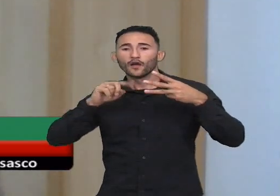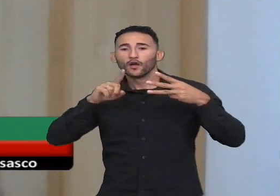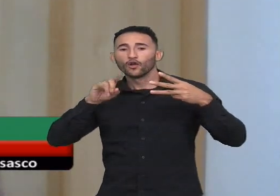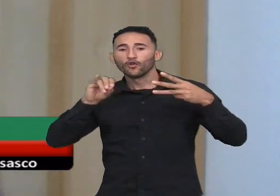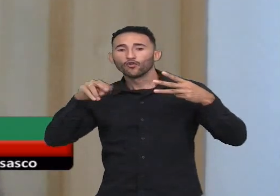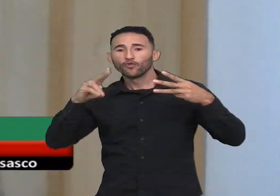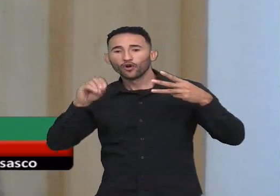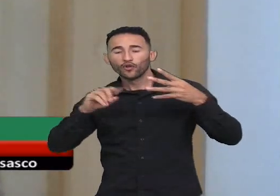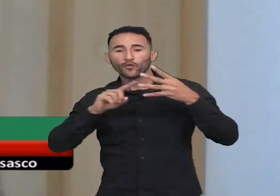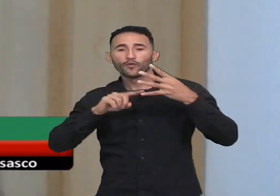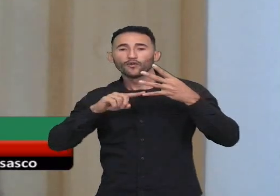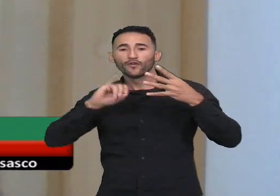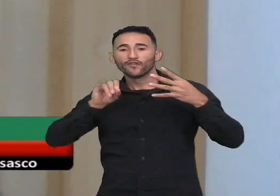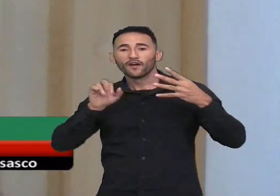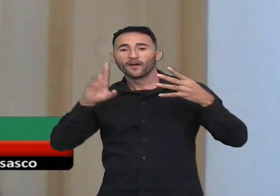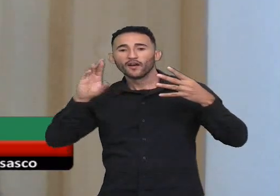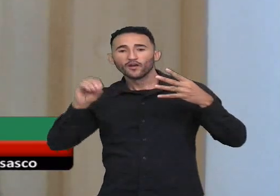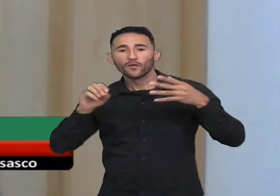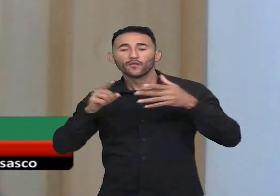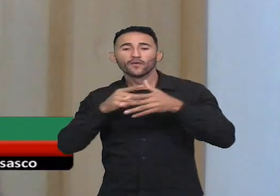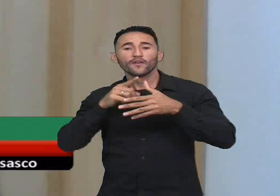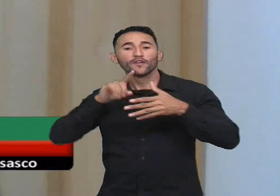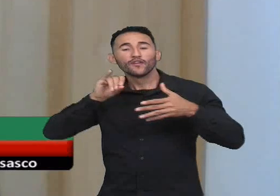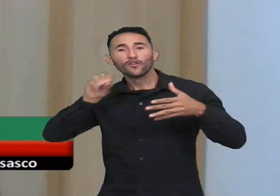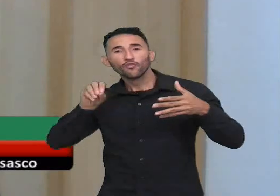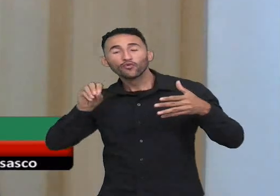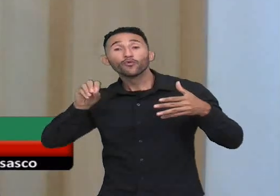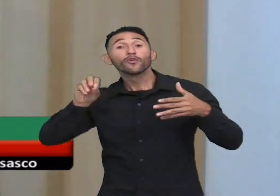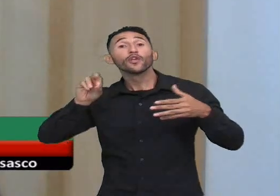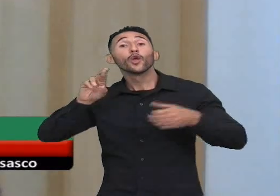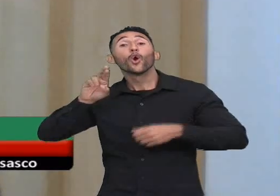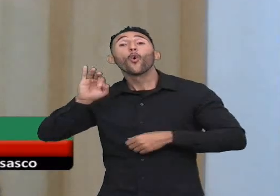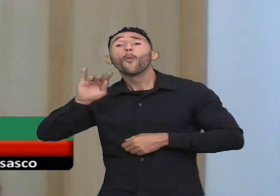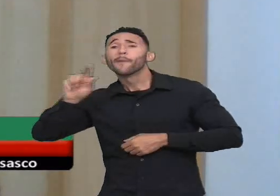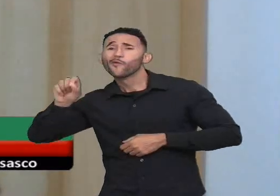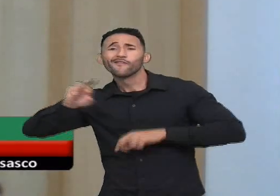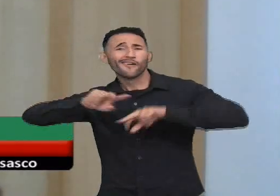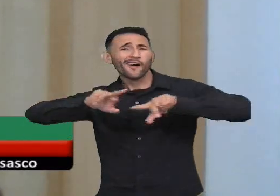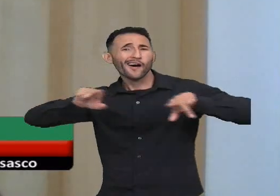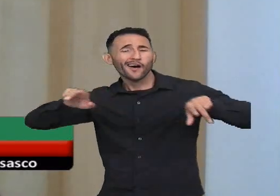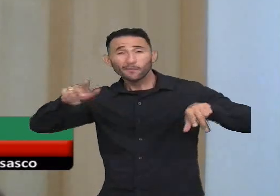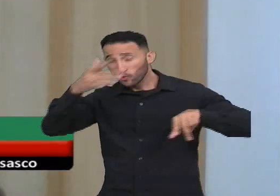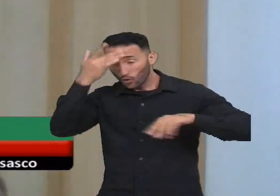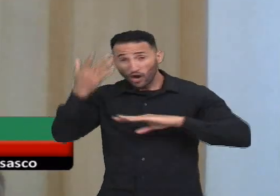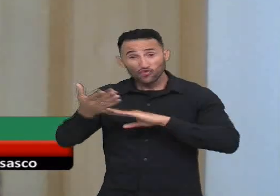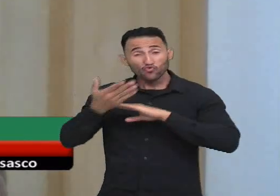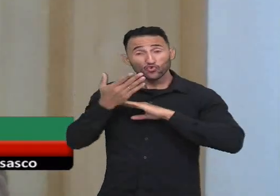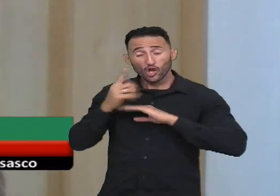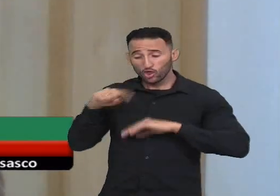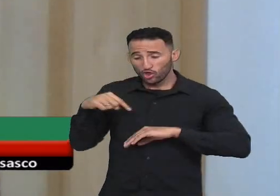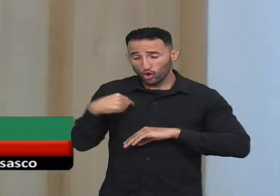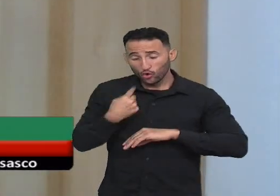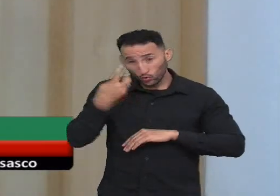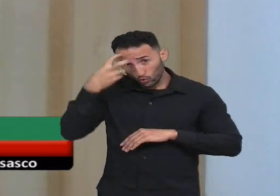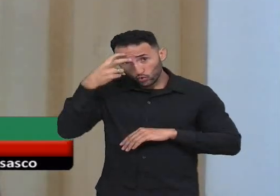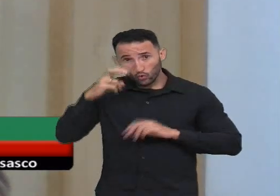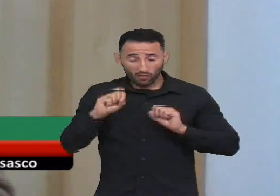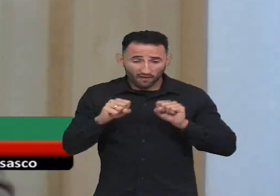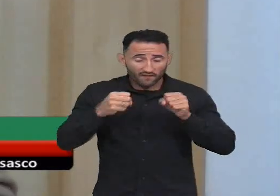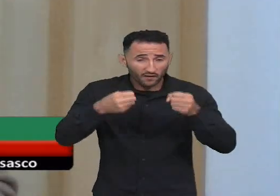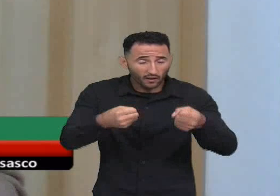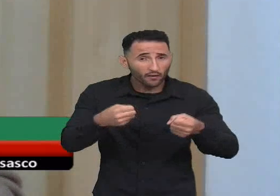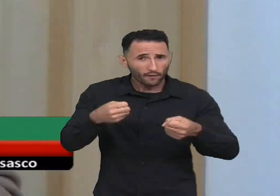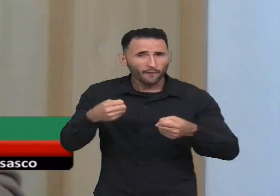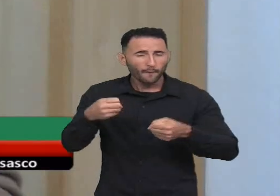por manterem a prática e incentivando tanta gente a defender a nossa cultura. O mestre Malaca,